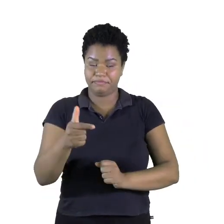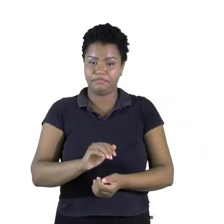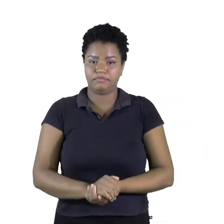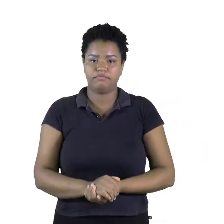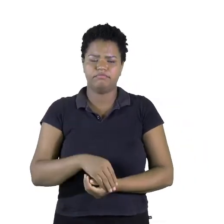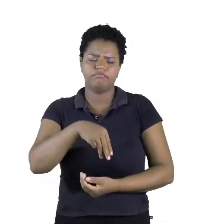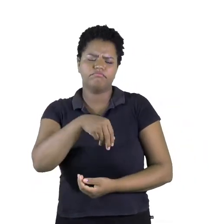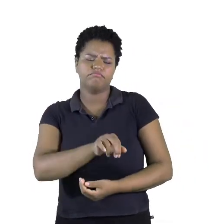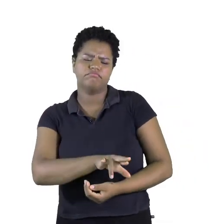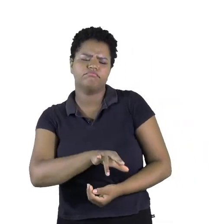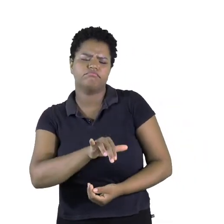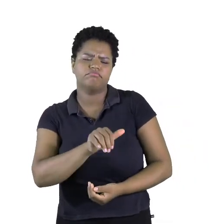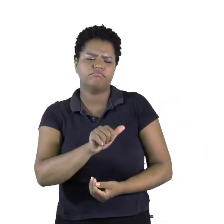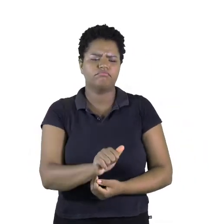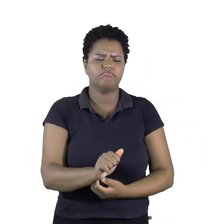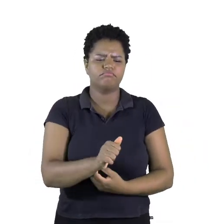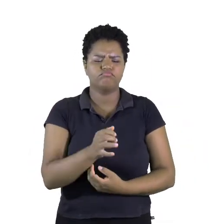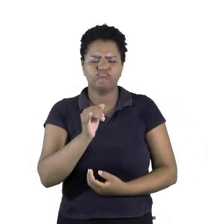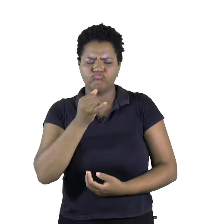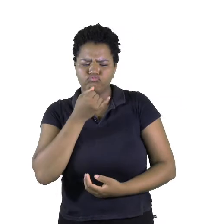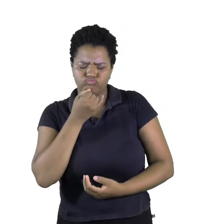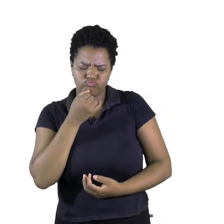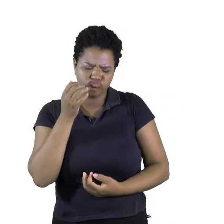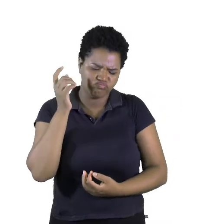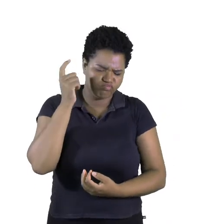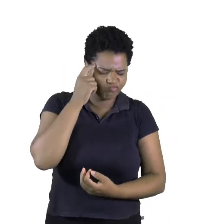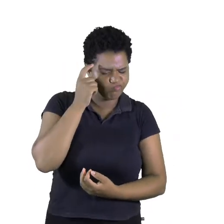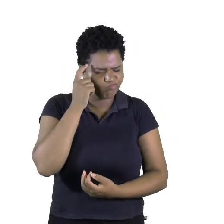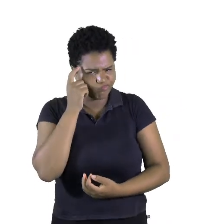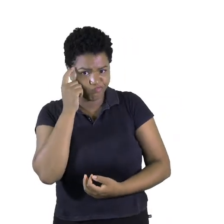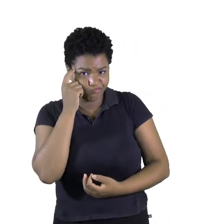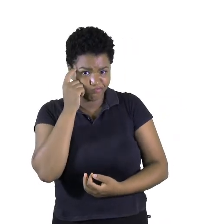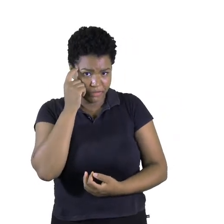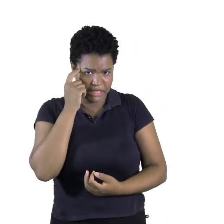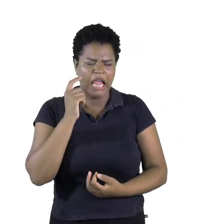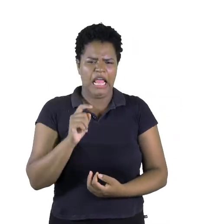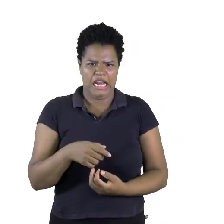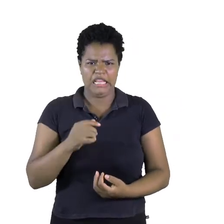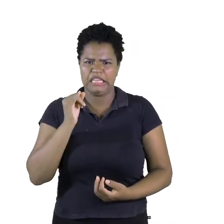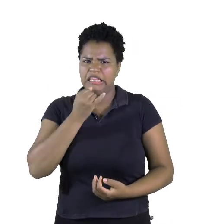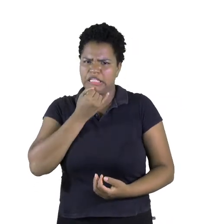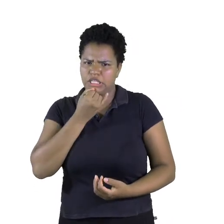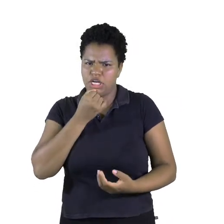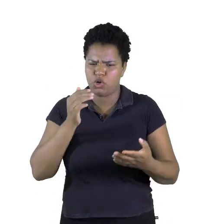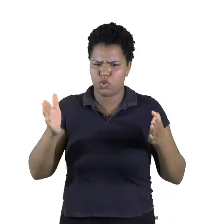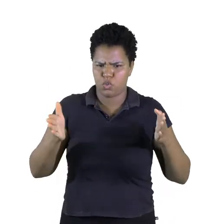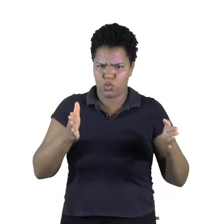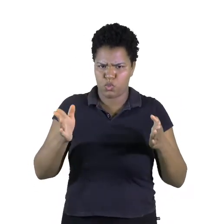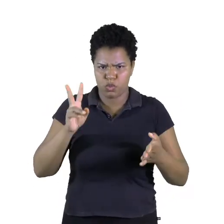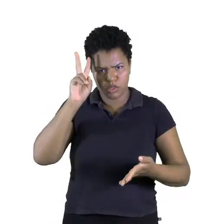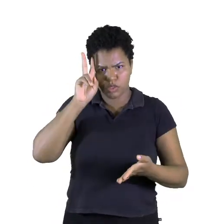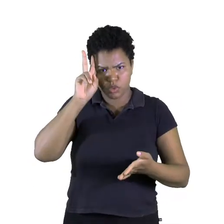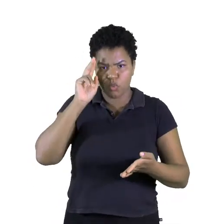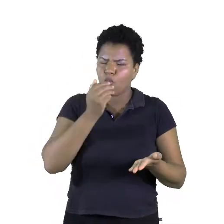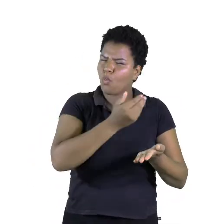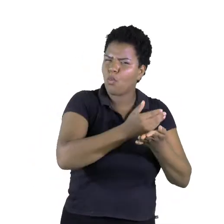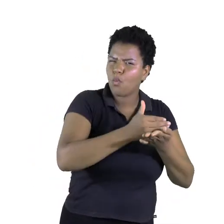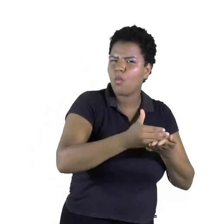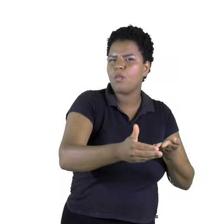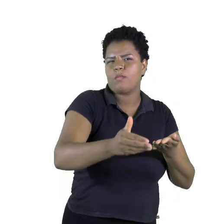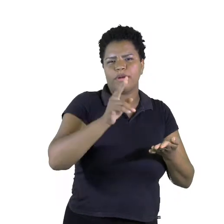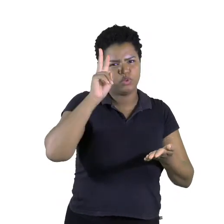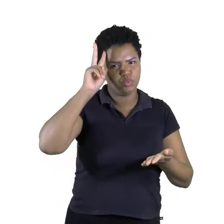estava triste e pensativa. Ela estava triste. Foi durante a história? Foi lá no início da história, quando ela olha pela